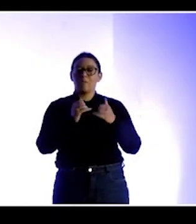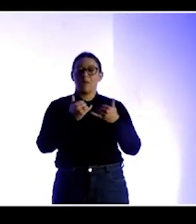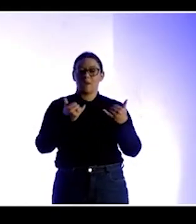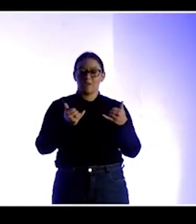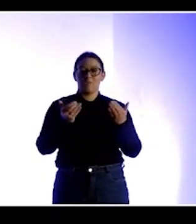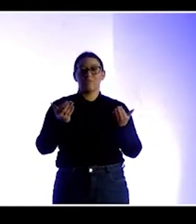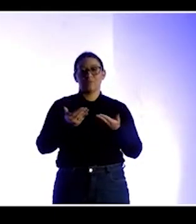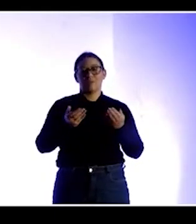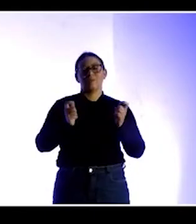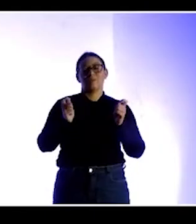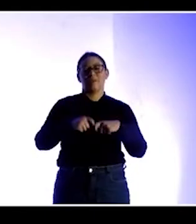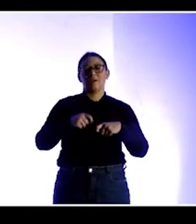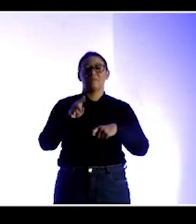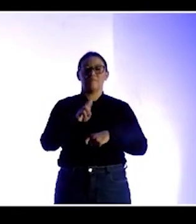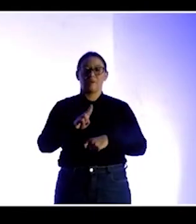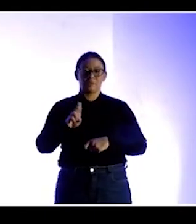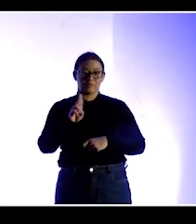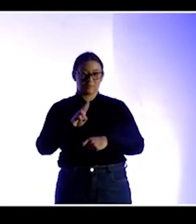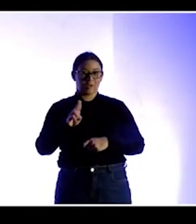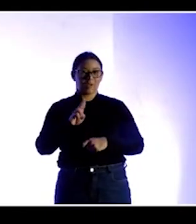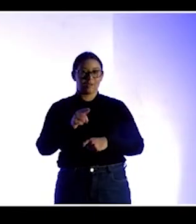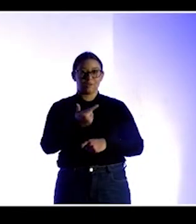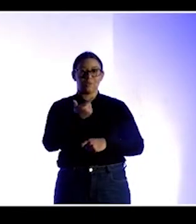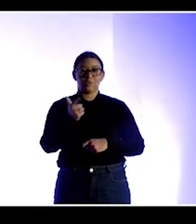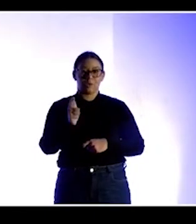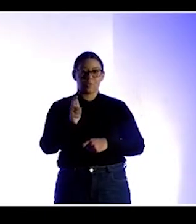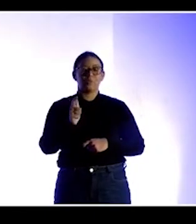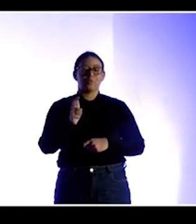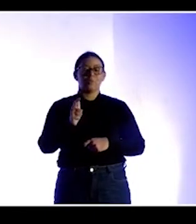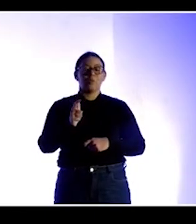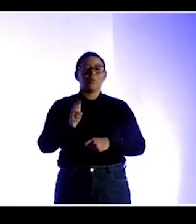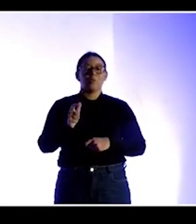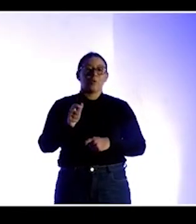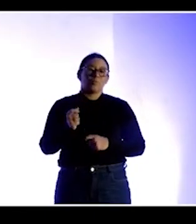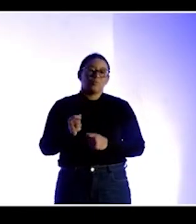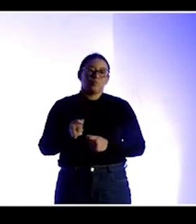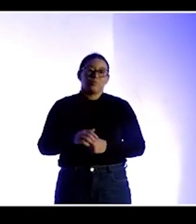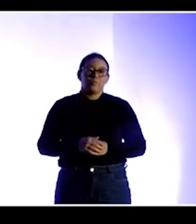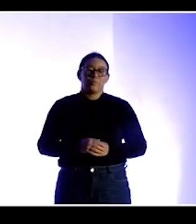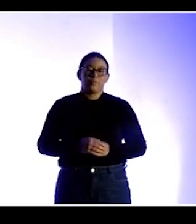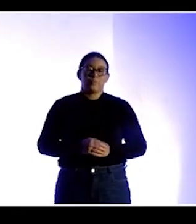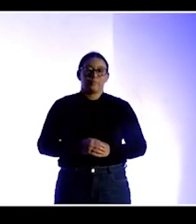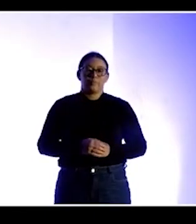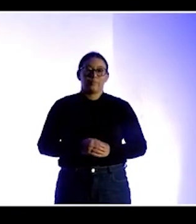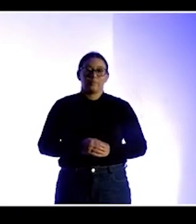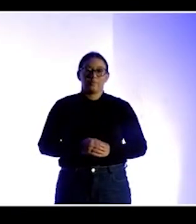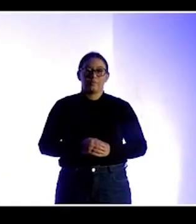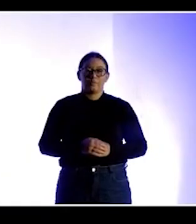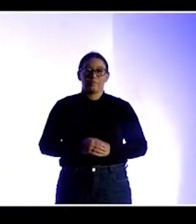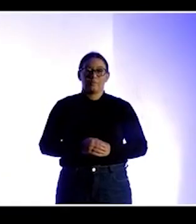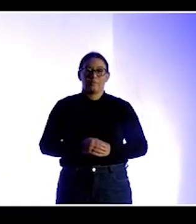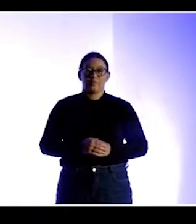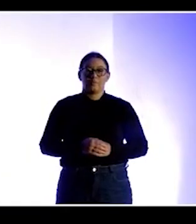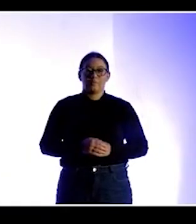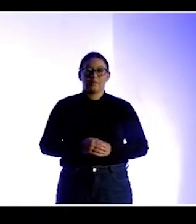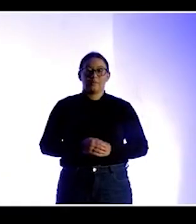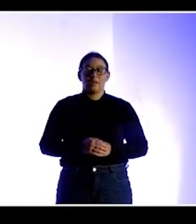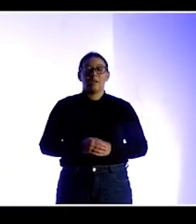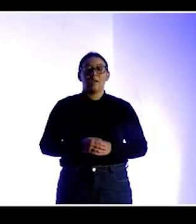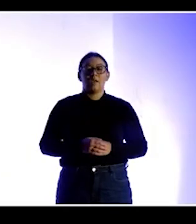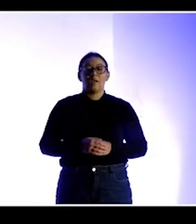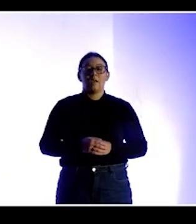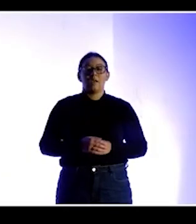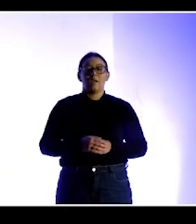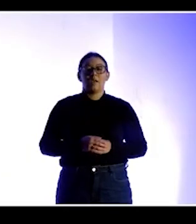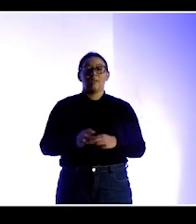agora está sendo utilizada numa segunda vida, second life, né? Numa aplicação estacionária, associada